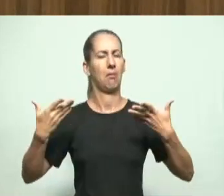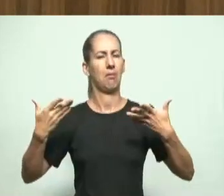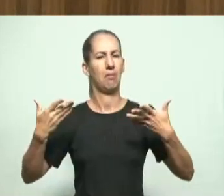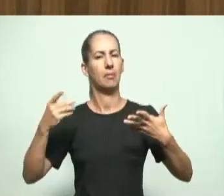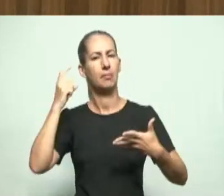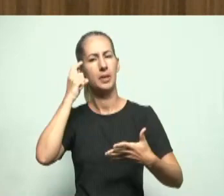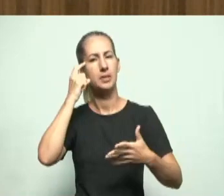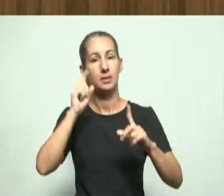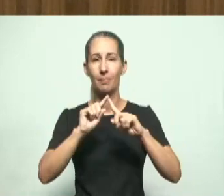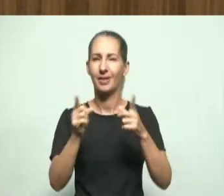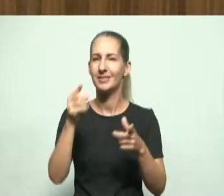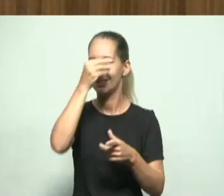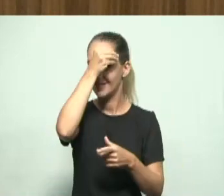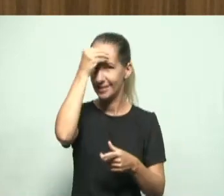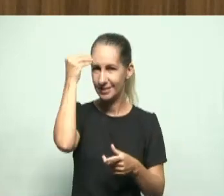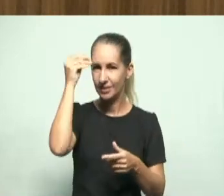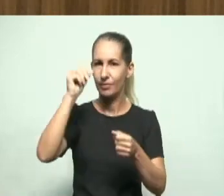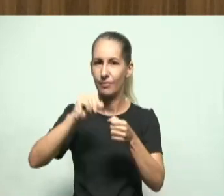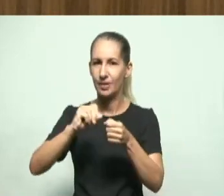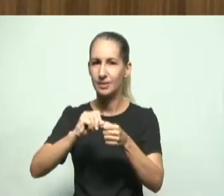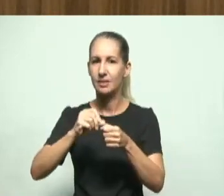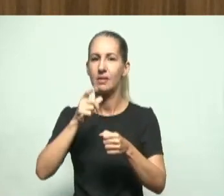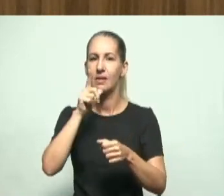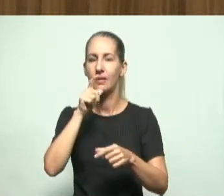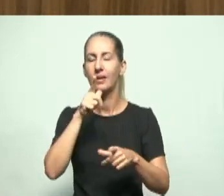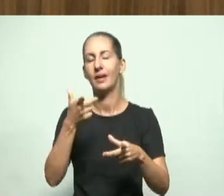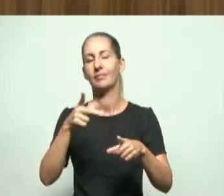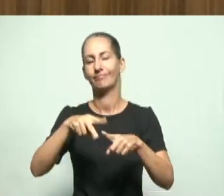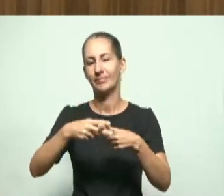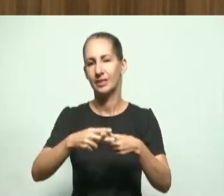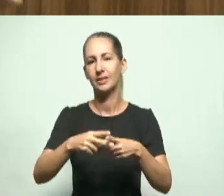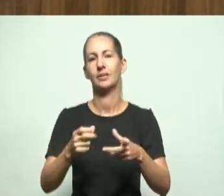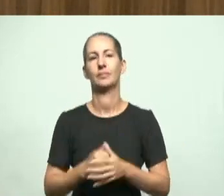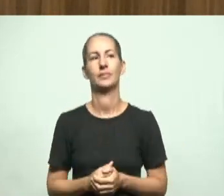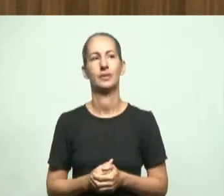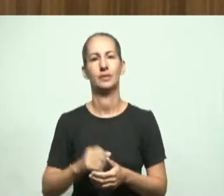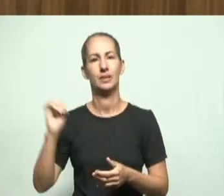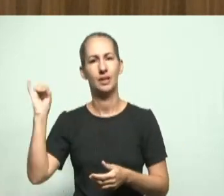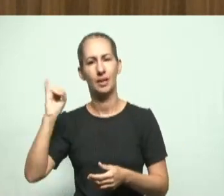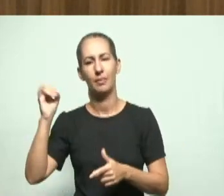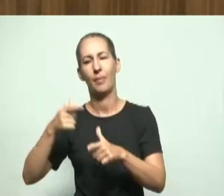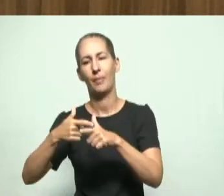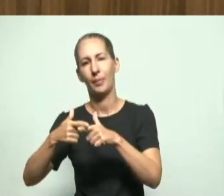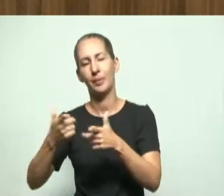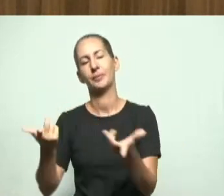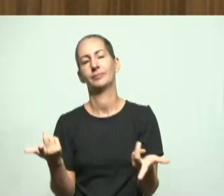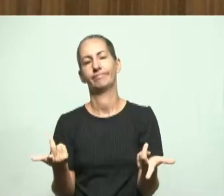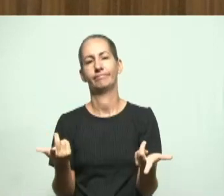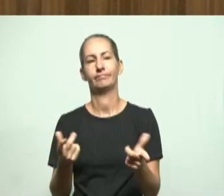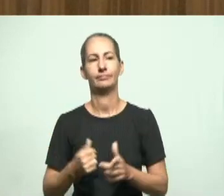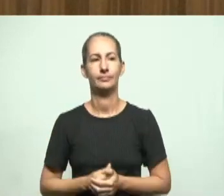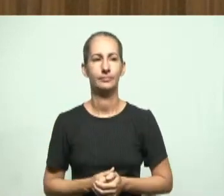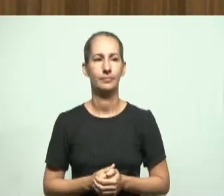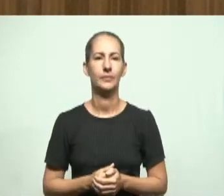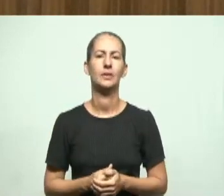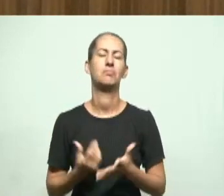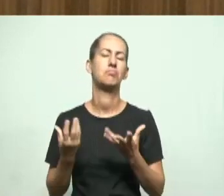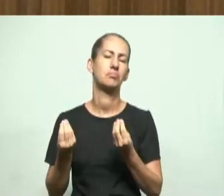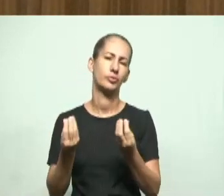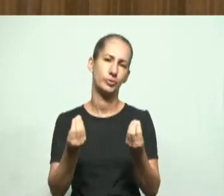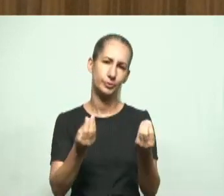mas esqueceu de fazer o saneamento e a drenagem. Então, o bairro de Igapó já é prejudicado. E muito.